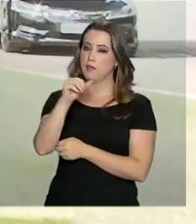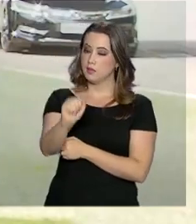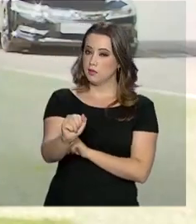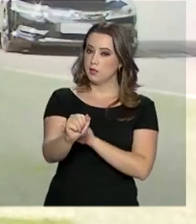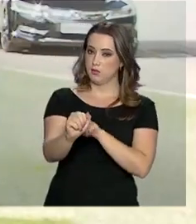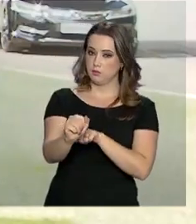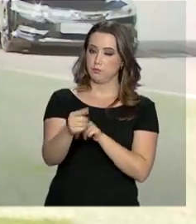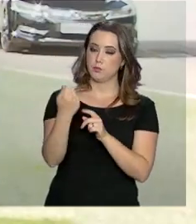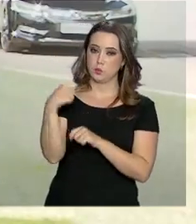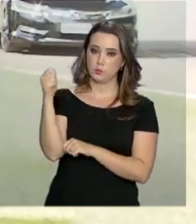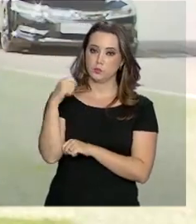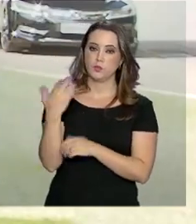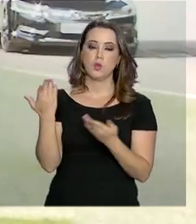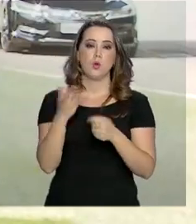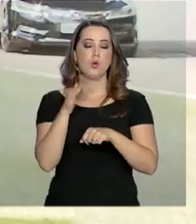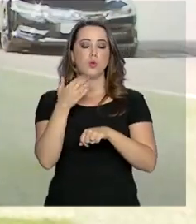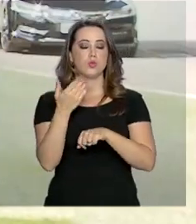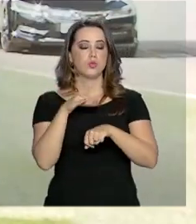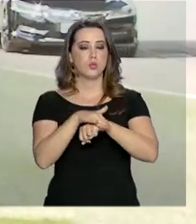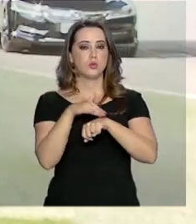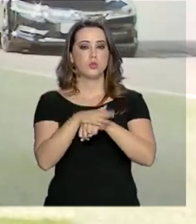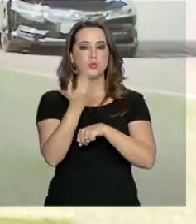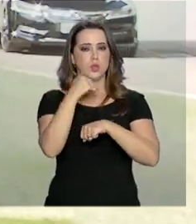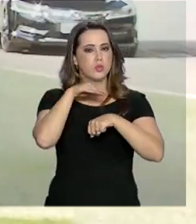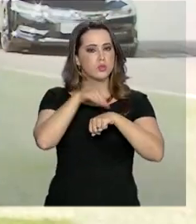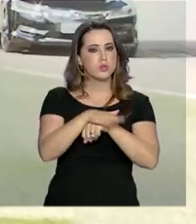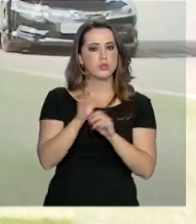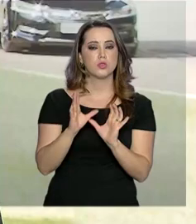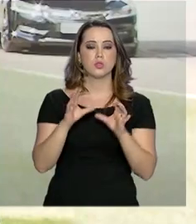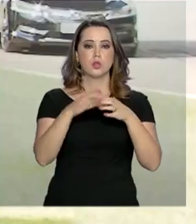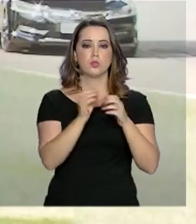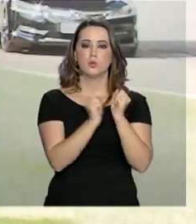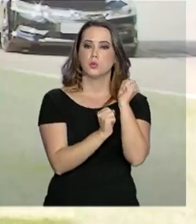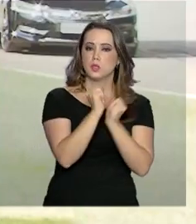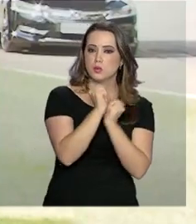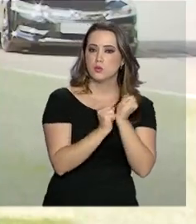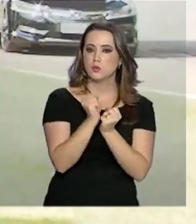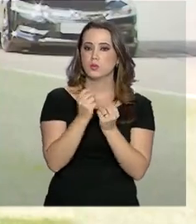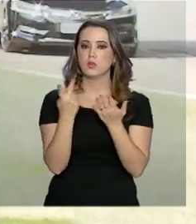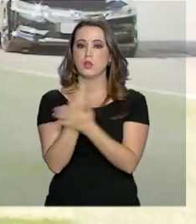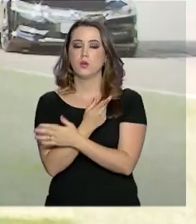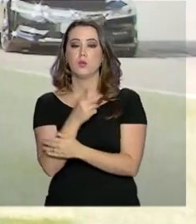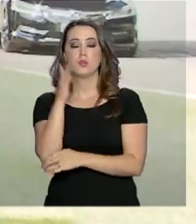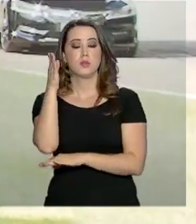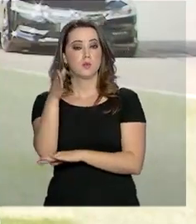da Associação Brasileira da Infraestrutura e Indústrias de Base, que acontece